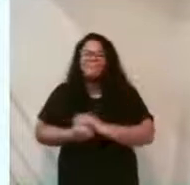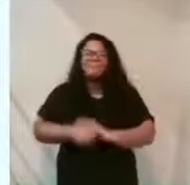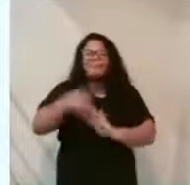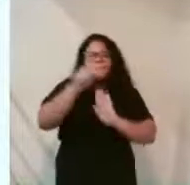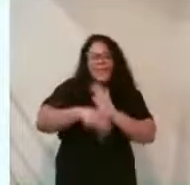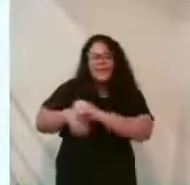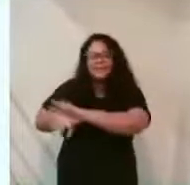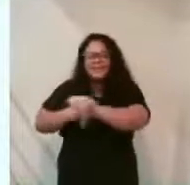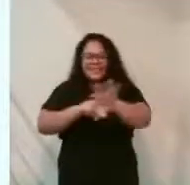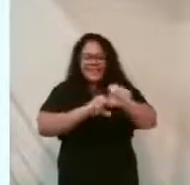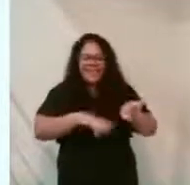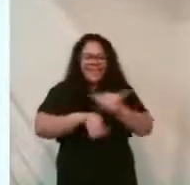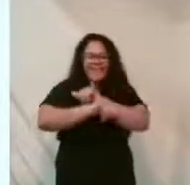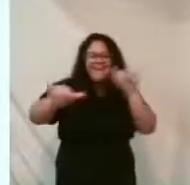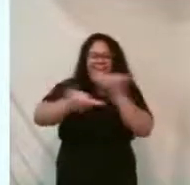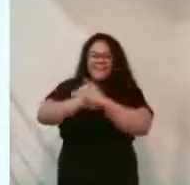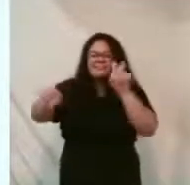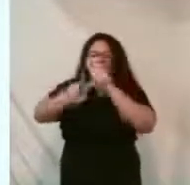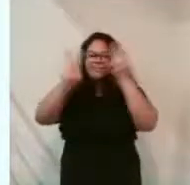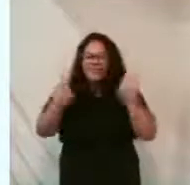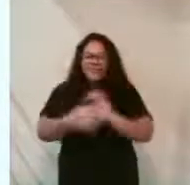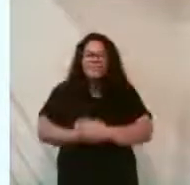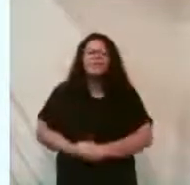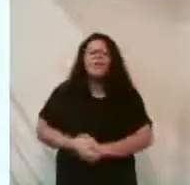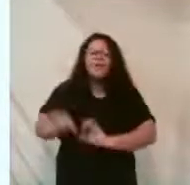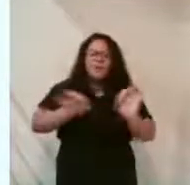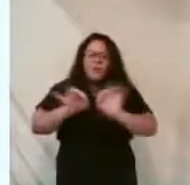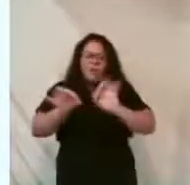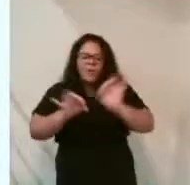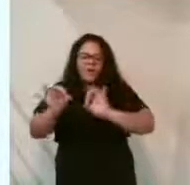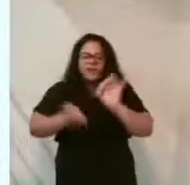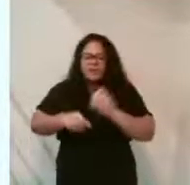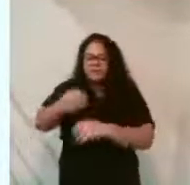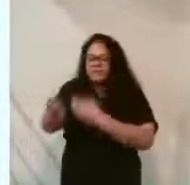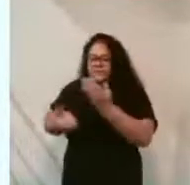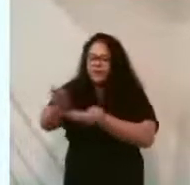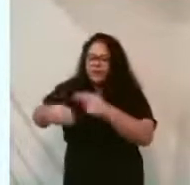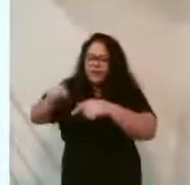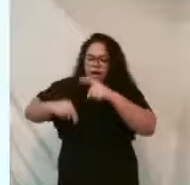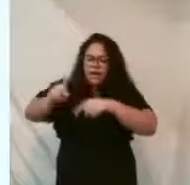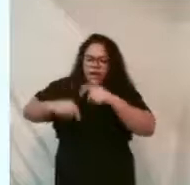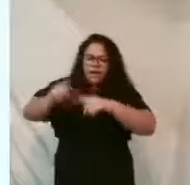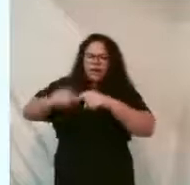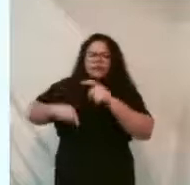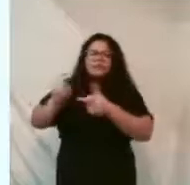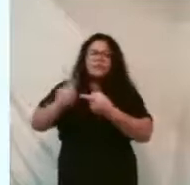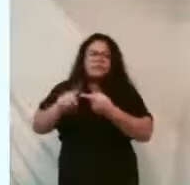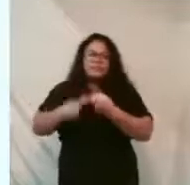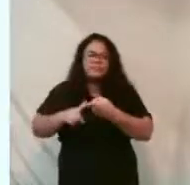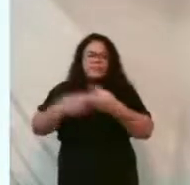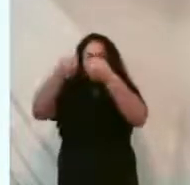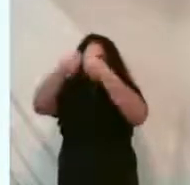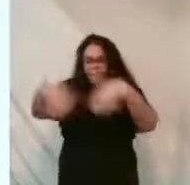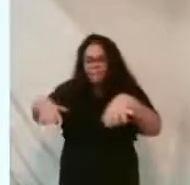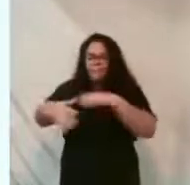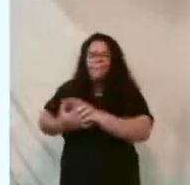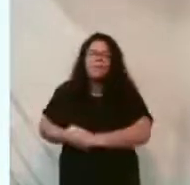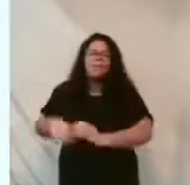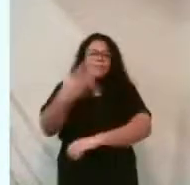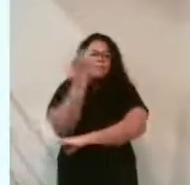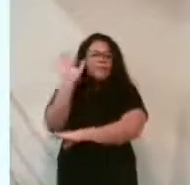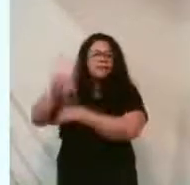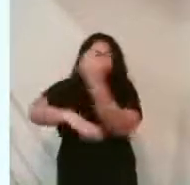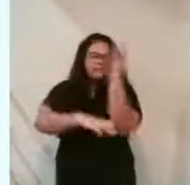educativas sobre produção e manuseio dos resíduos sólidos, sobre os impactos negativos dos resíduos sólidos que causam ao meio ambiente, à